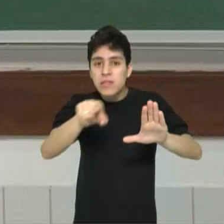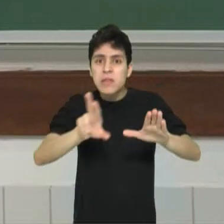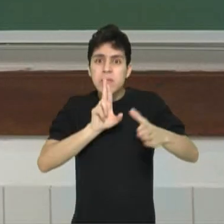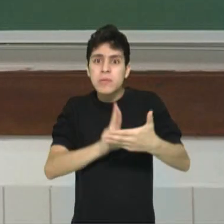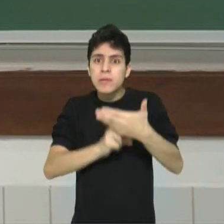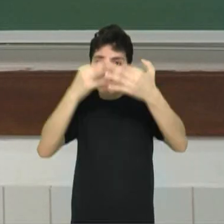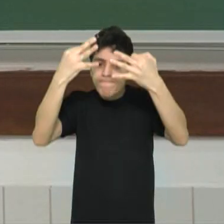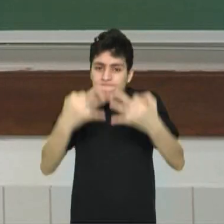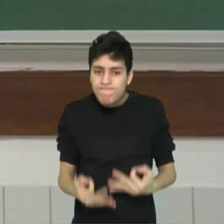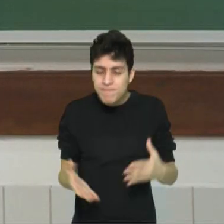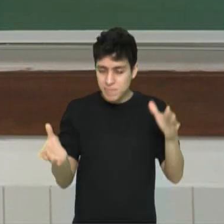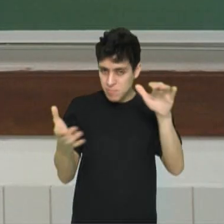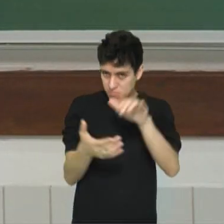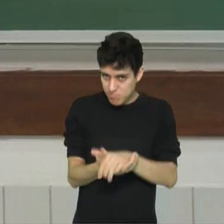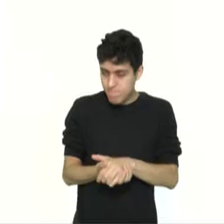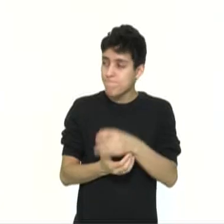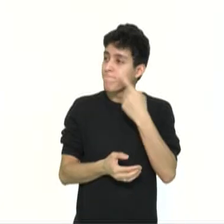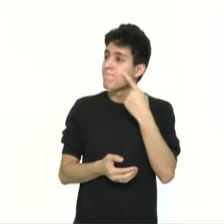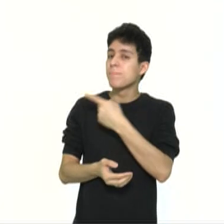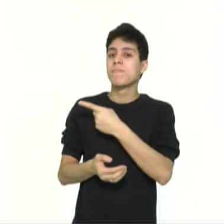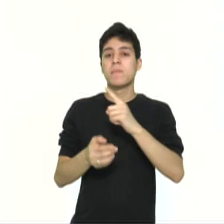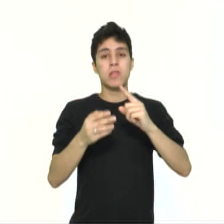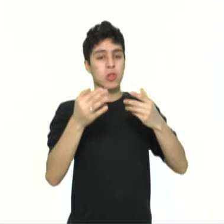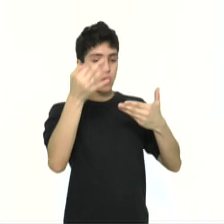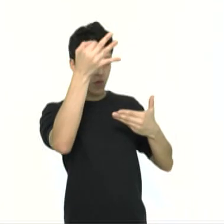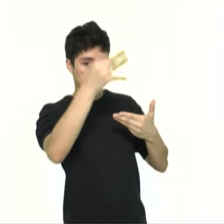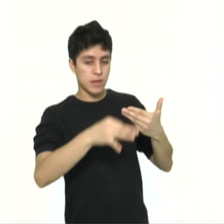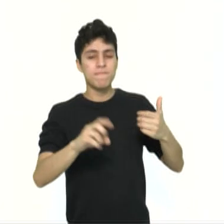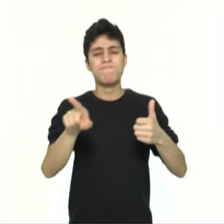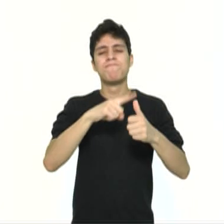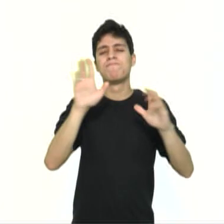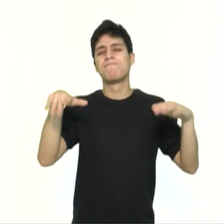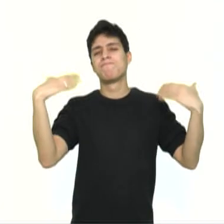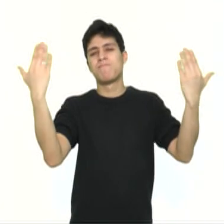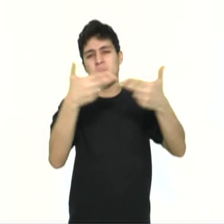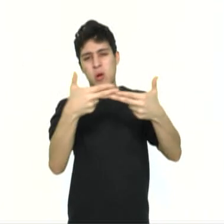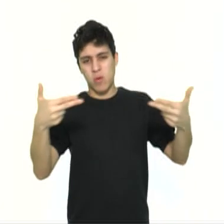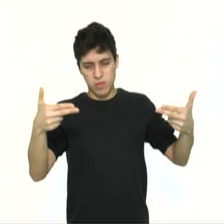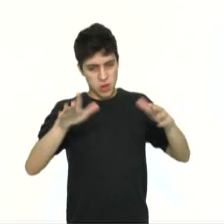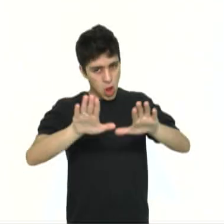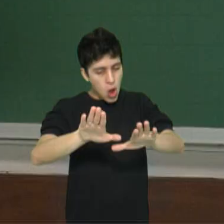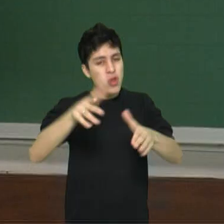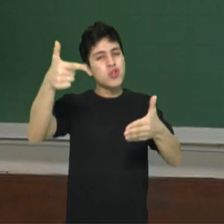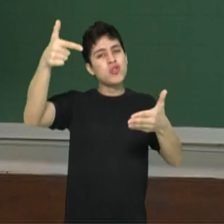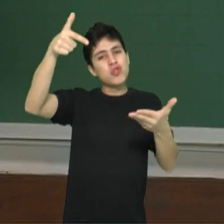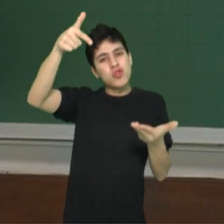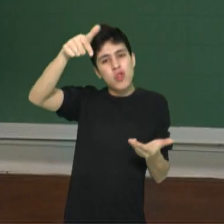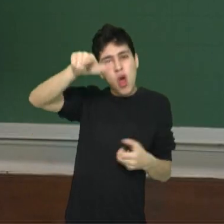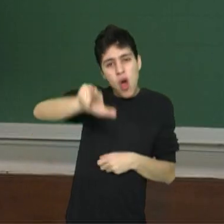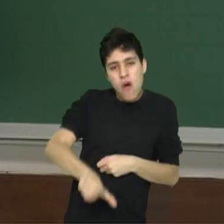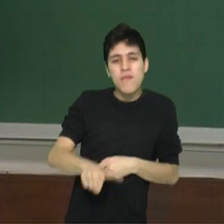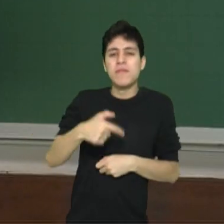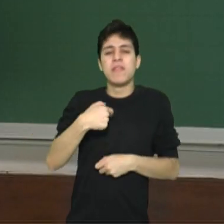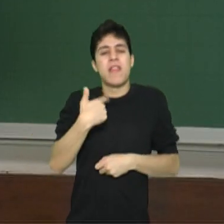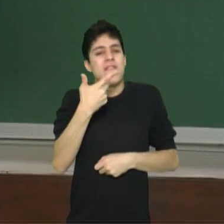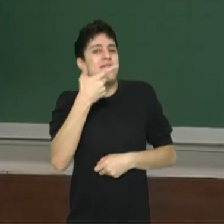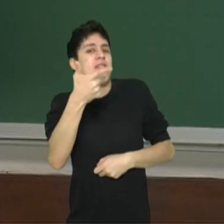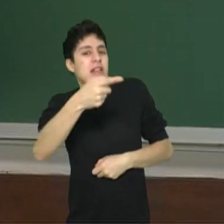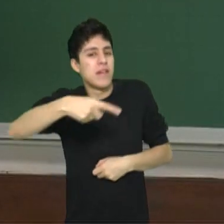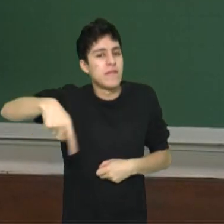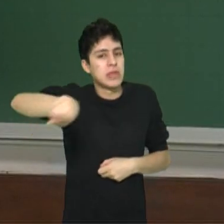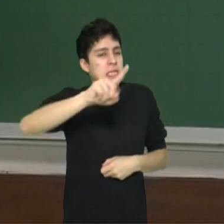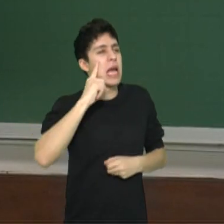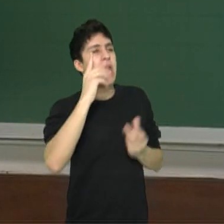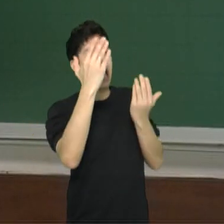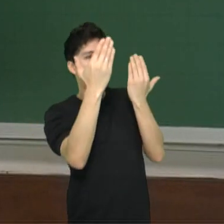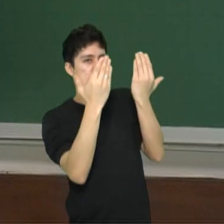correto? Correção, então. Então, primeira coisa, né? De novo eu estou falando isso. Analise,